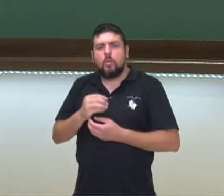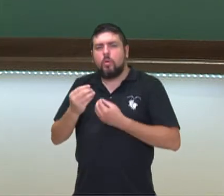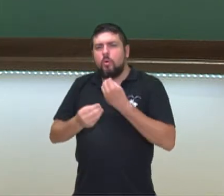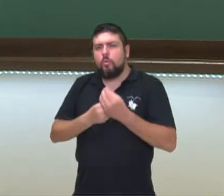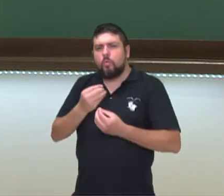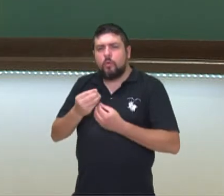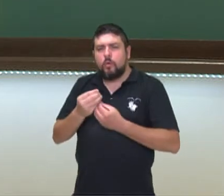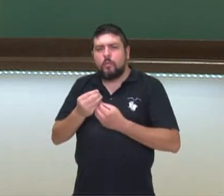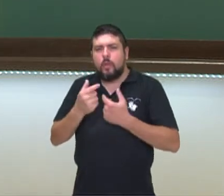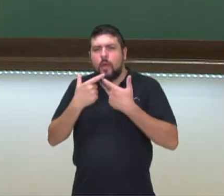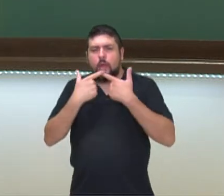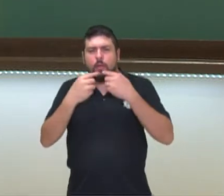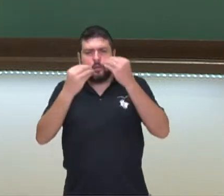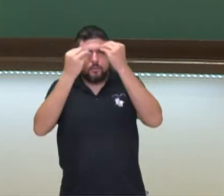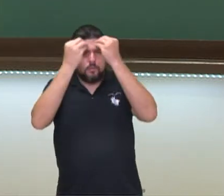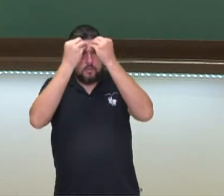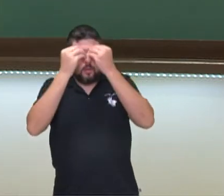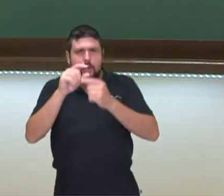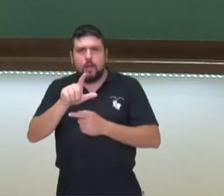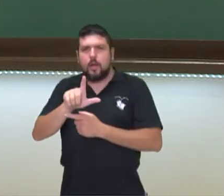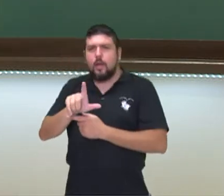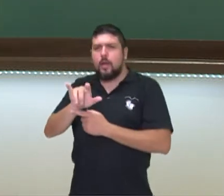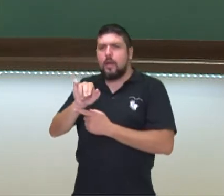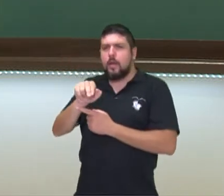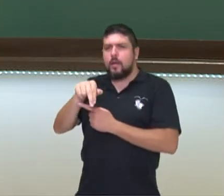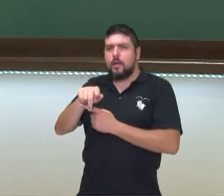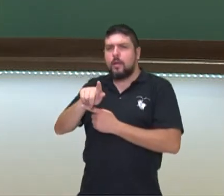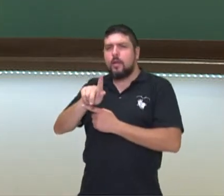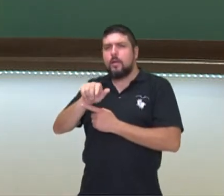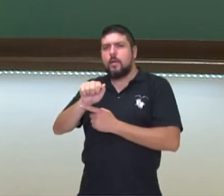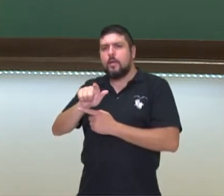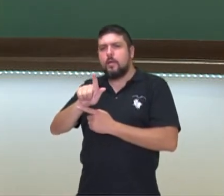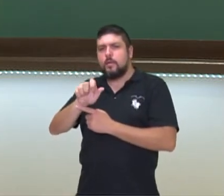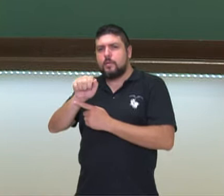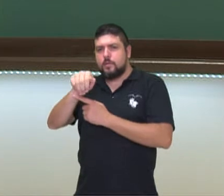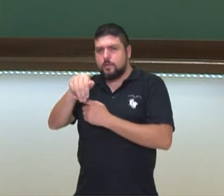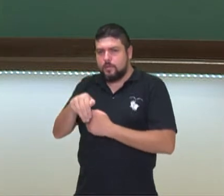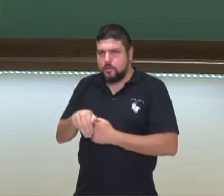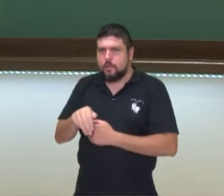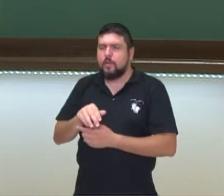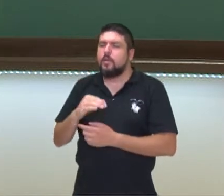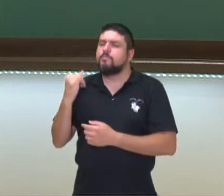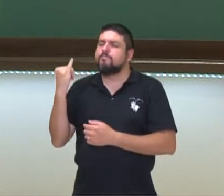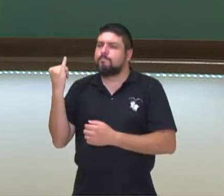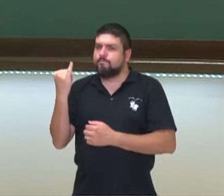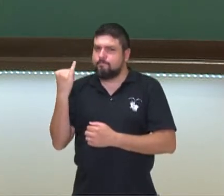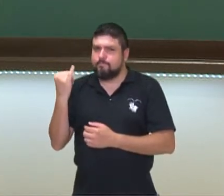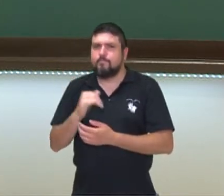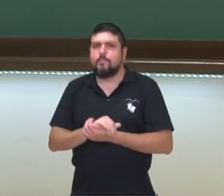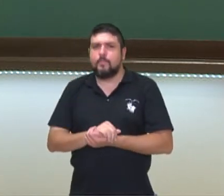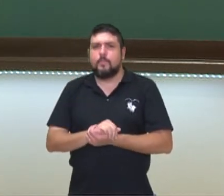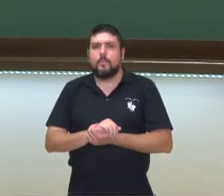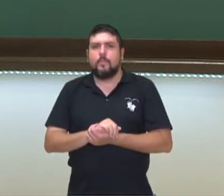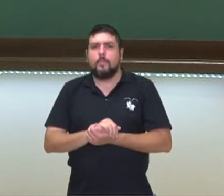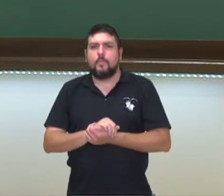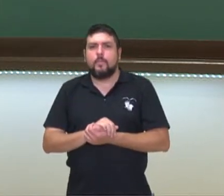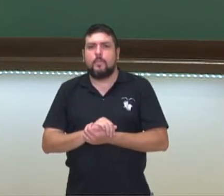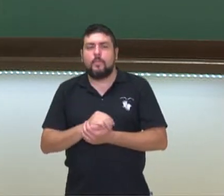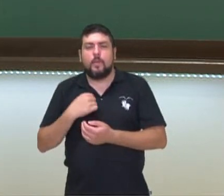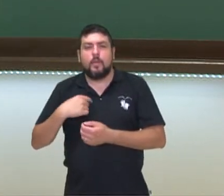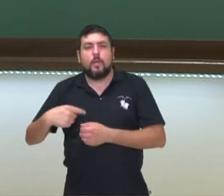linguagem, algo muito importante nos dias atuais, algo que nós precisamos